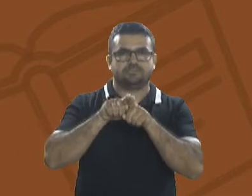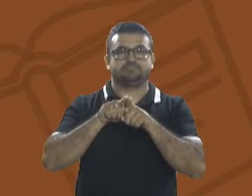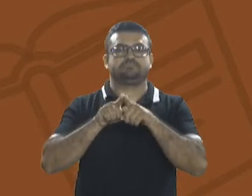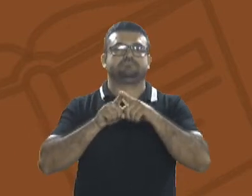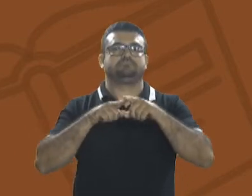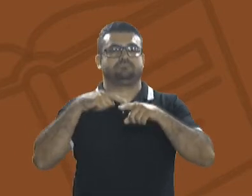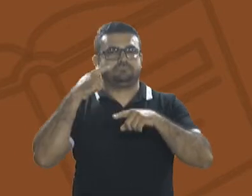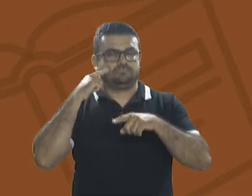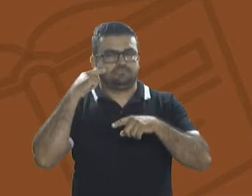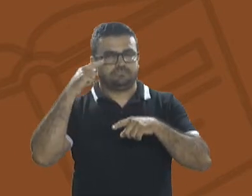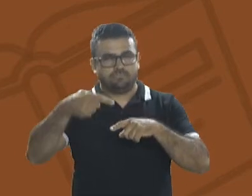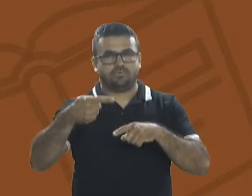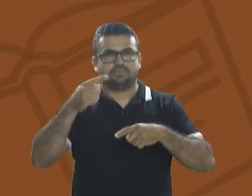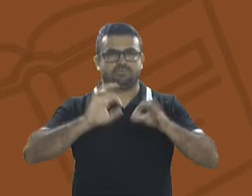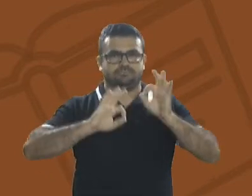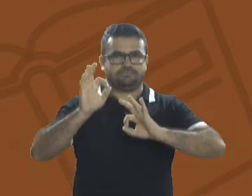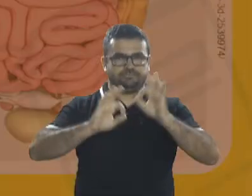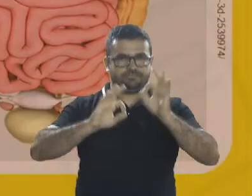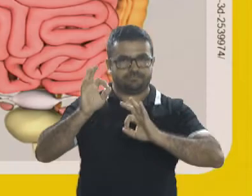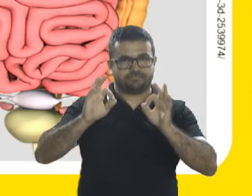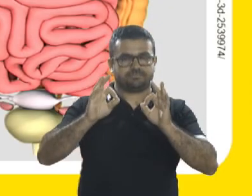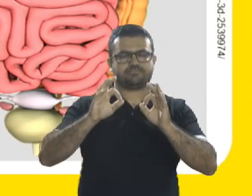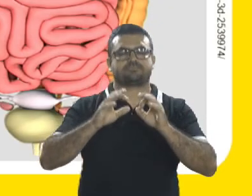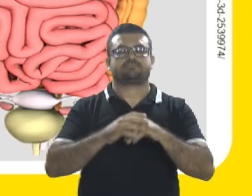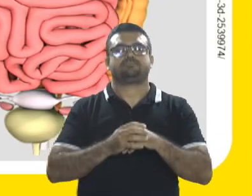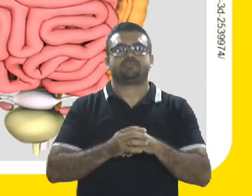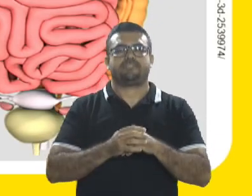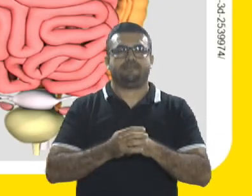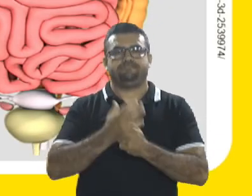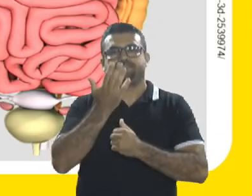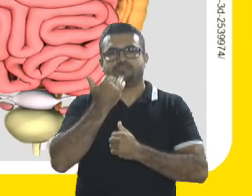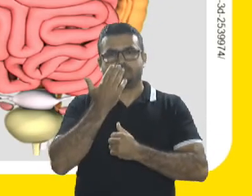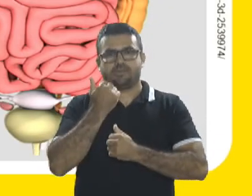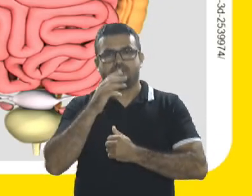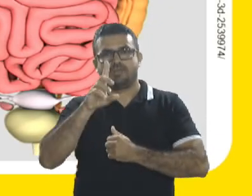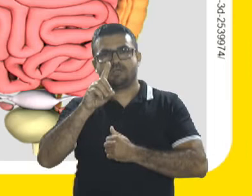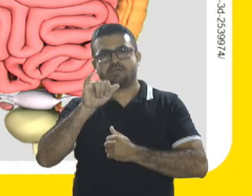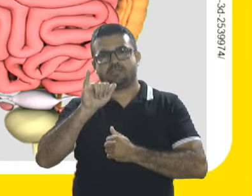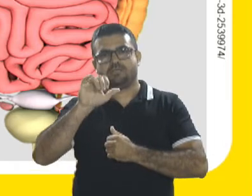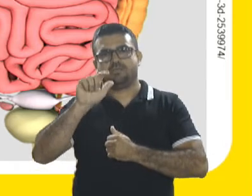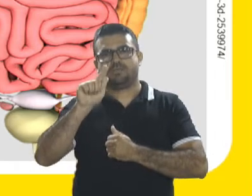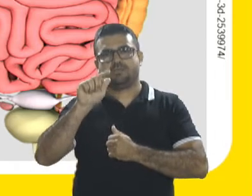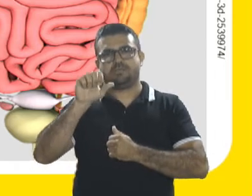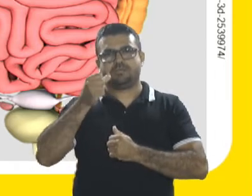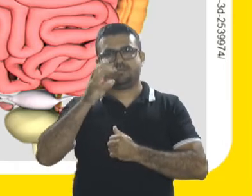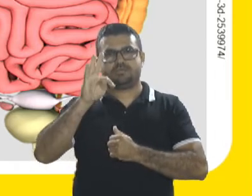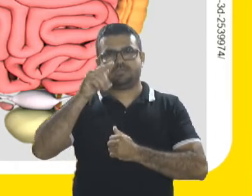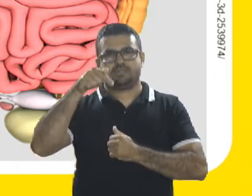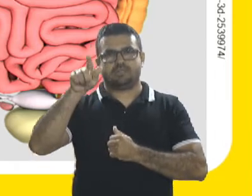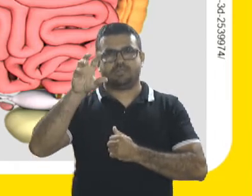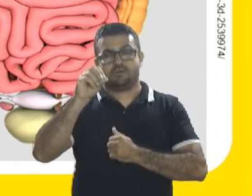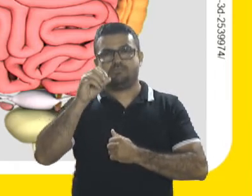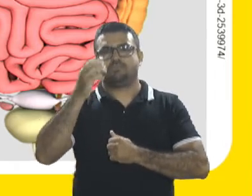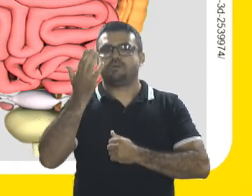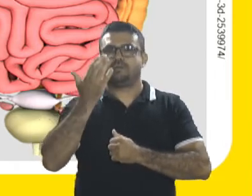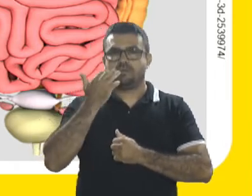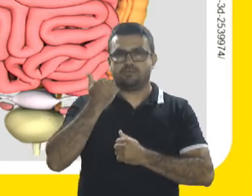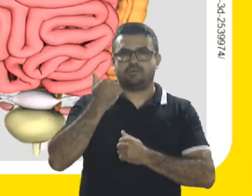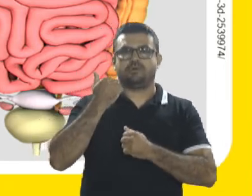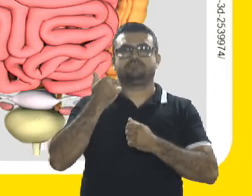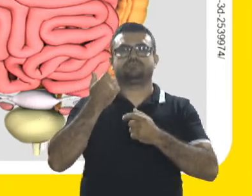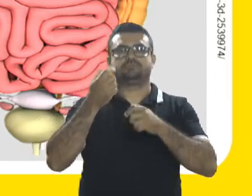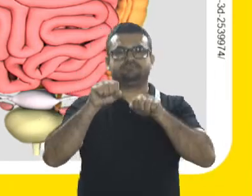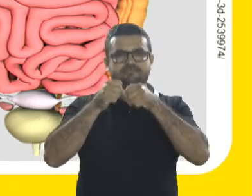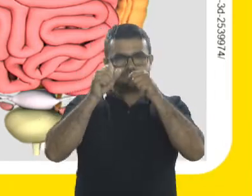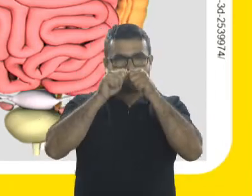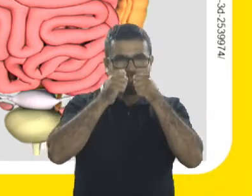Então, ó, a digestão é um processo no qual os alimentos são quebrados, transformados em